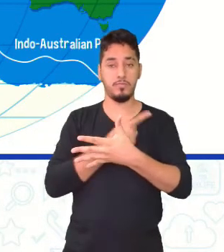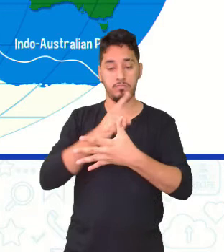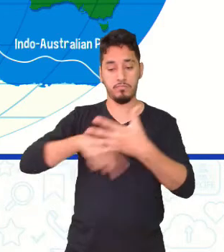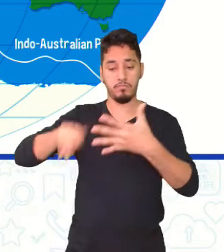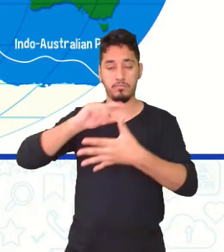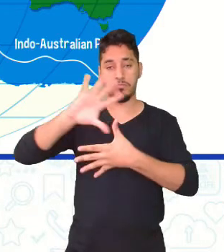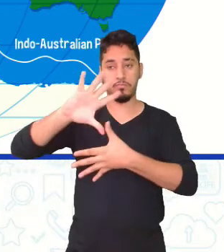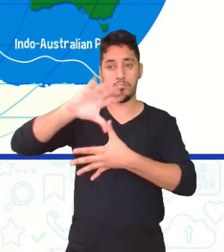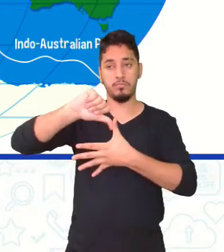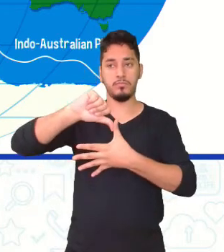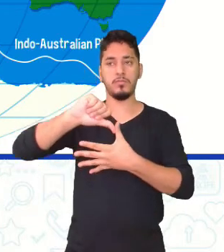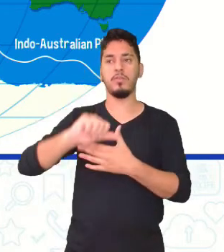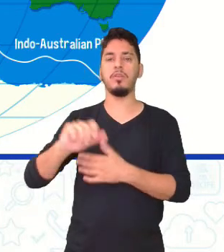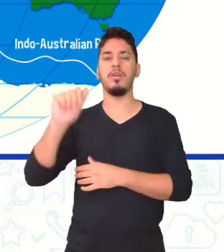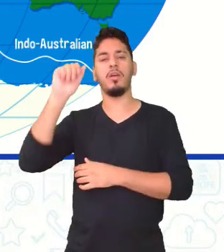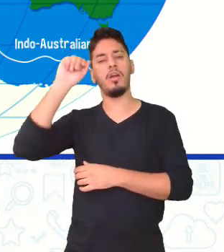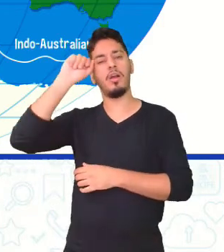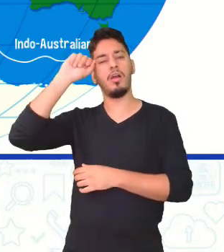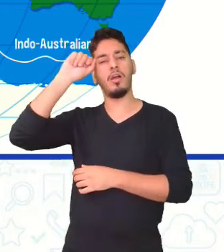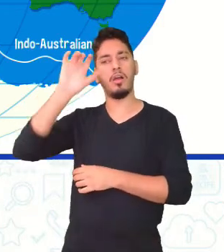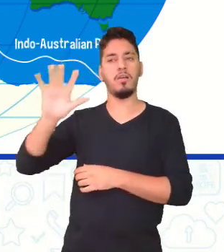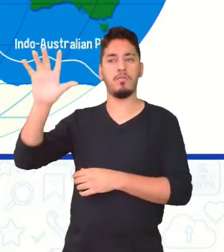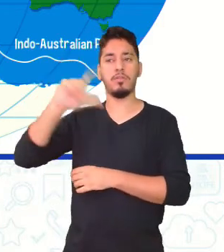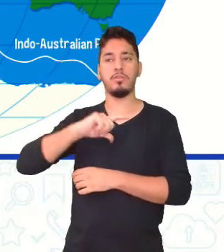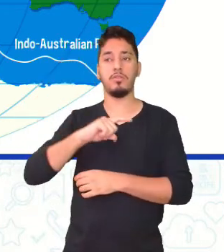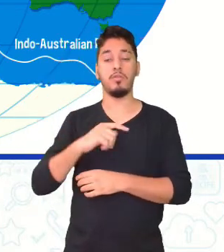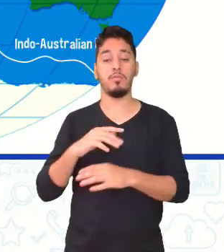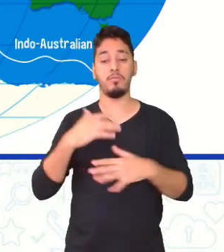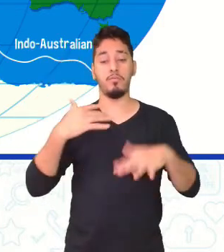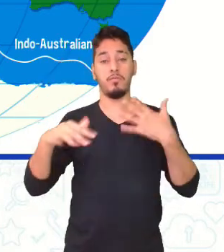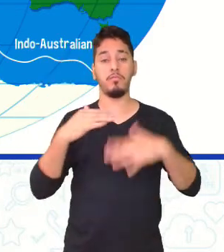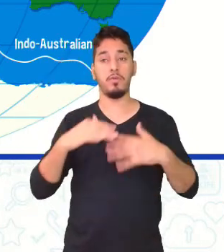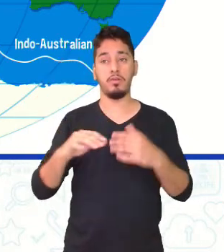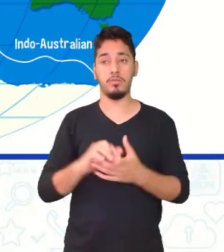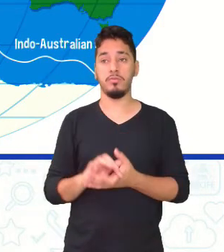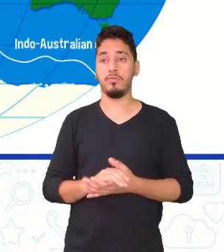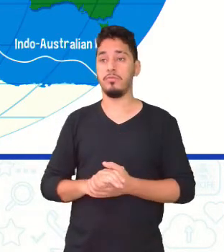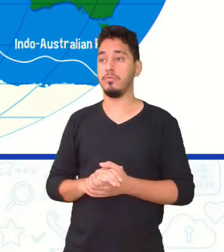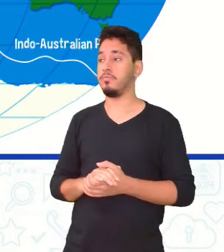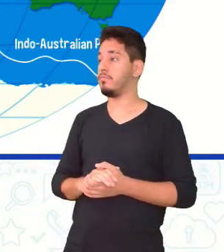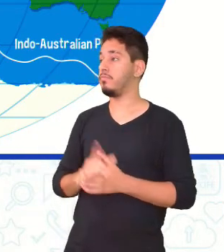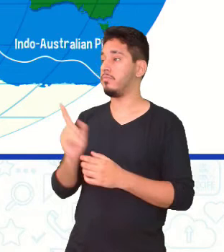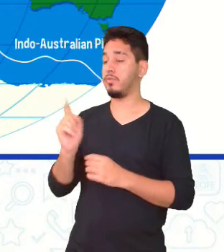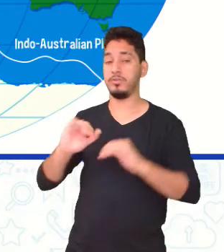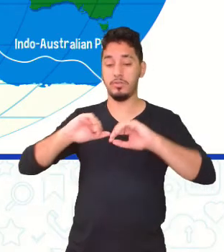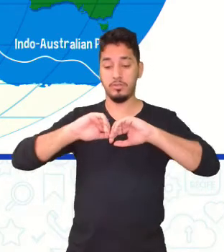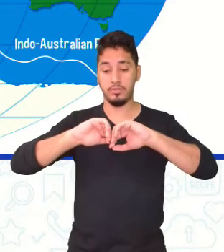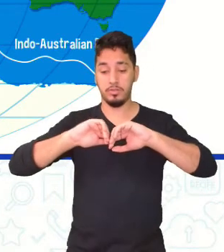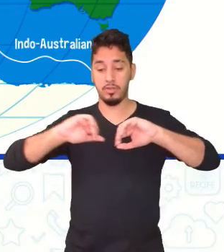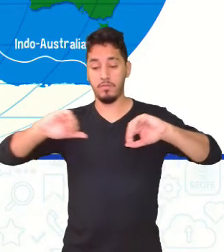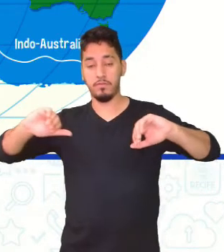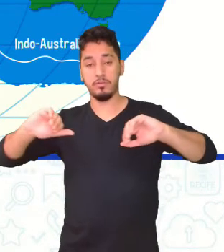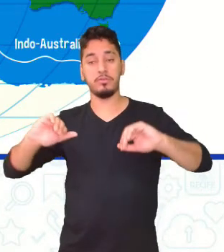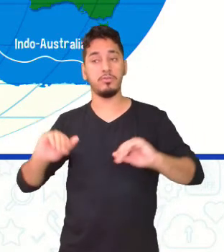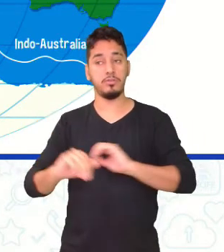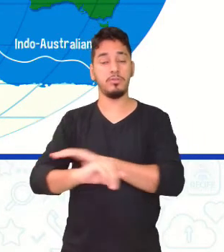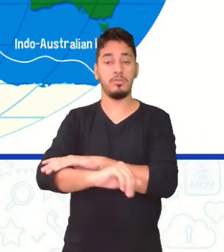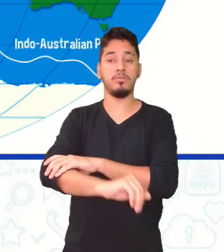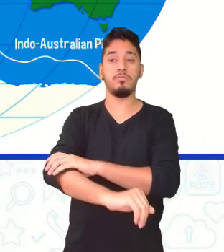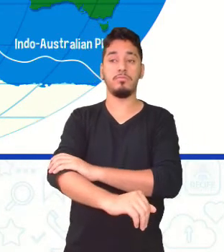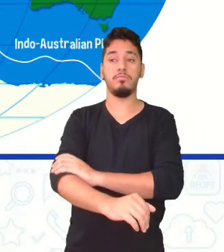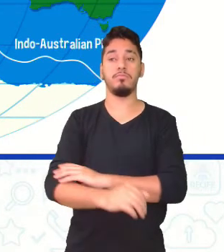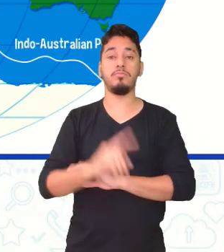a África. A gente tem um movimento divergente, que é justamente a famosa, né? a famosa